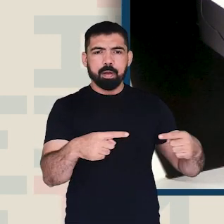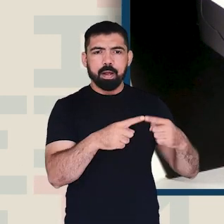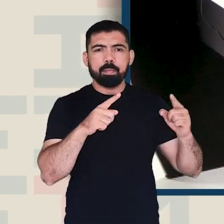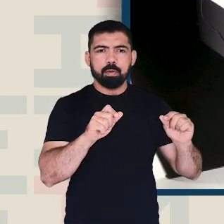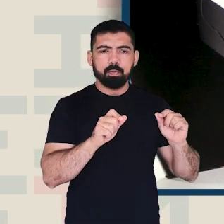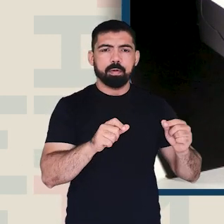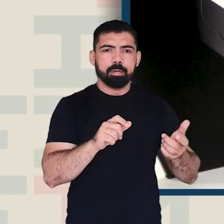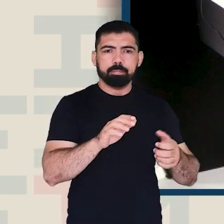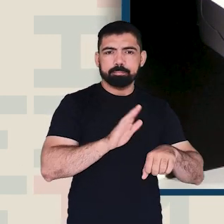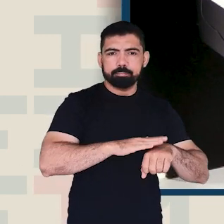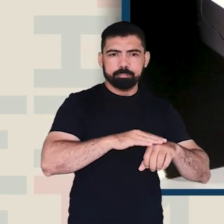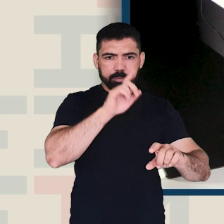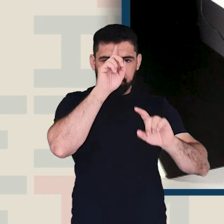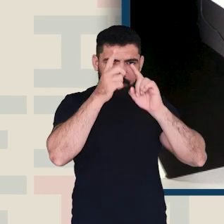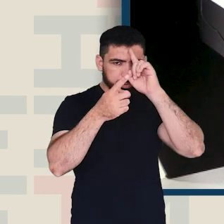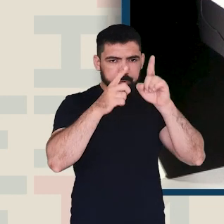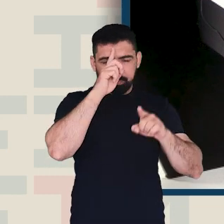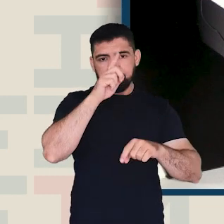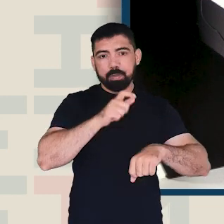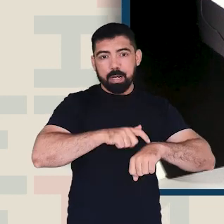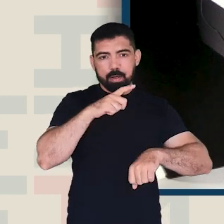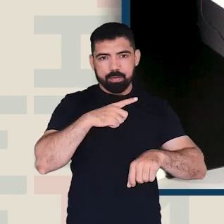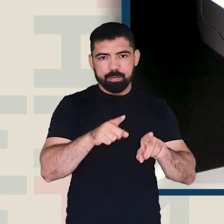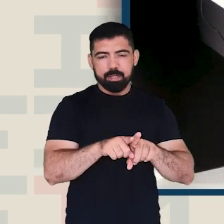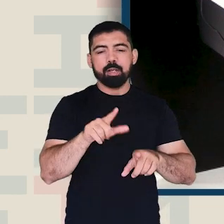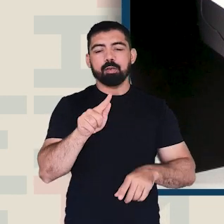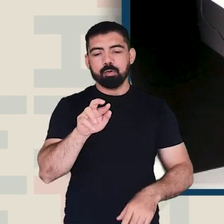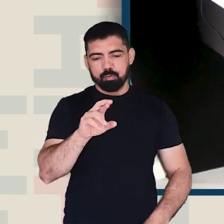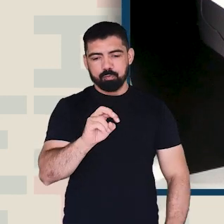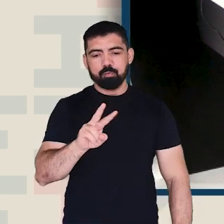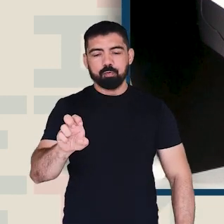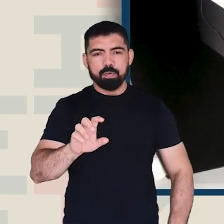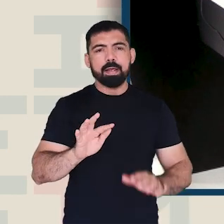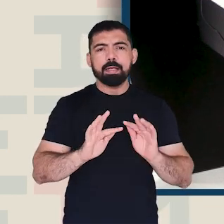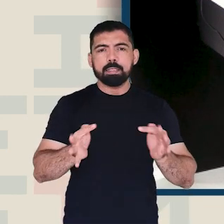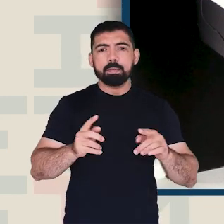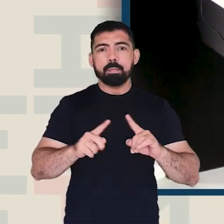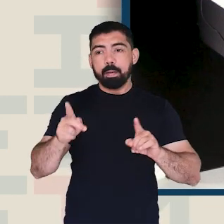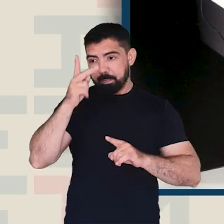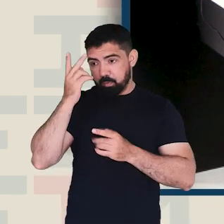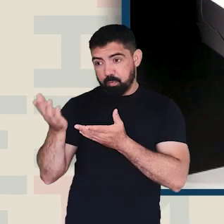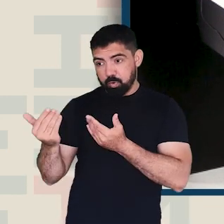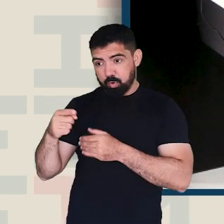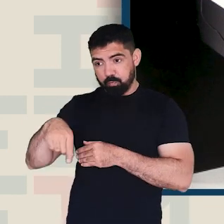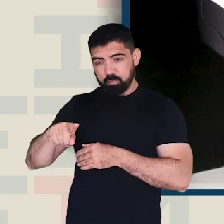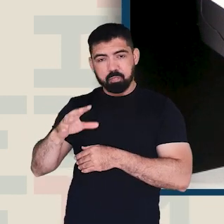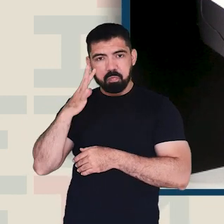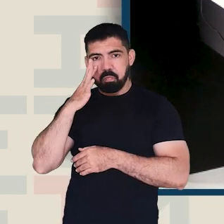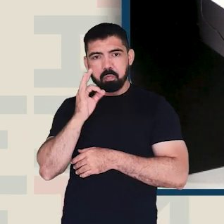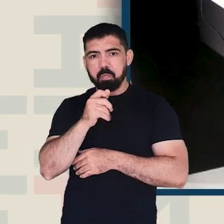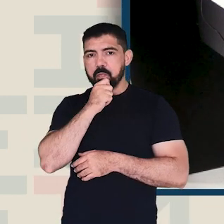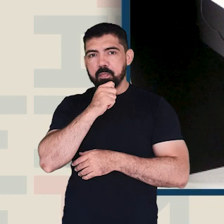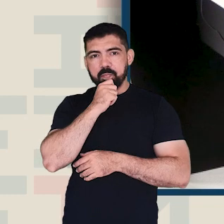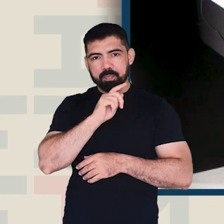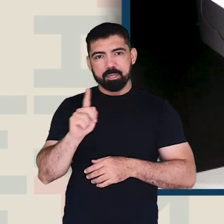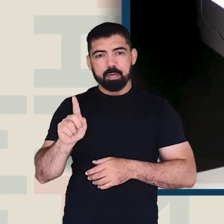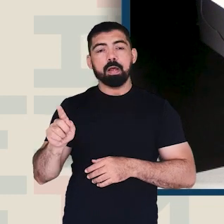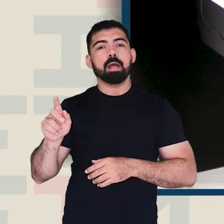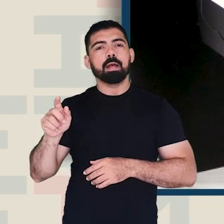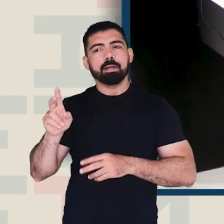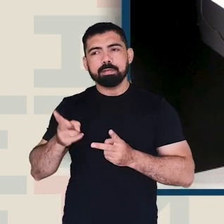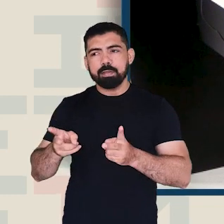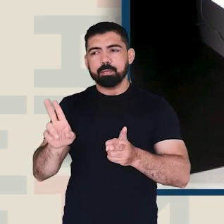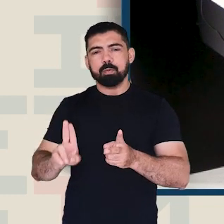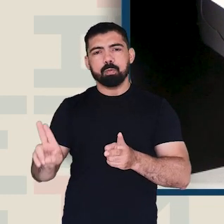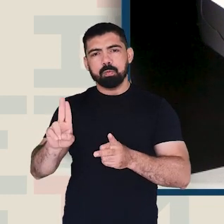groove. É uma coisa muito simples, mas que os músicos mais novos normalmente não não percebem, não se atentam para isso, e ficam usando sempre